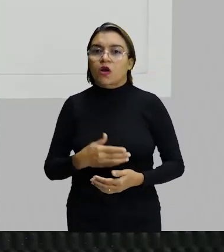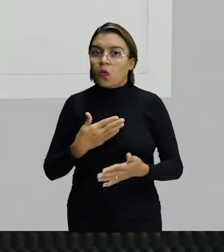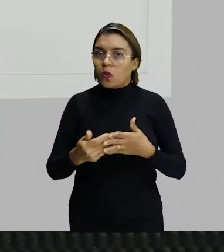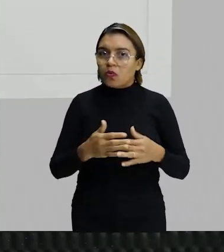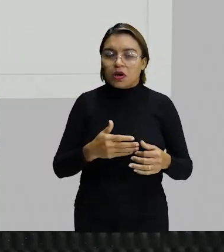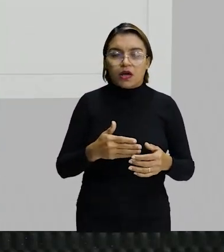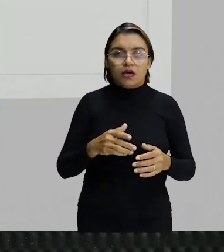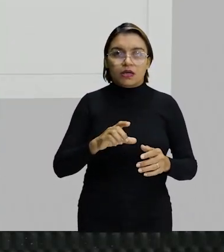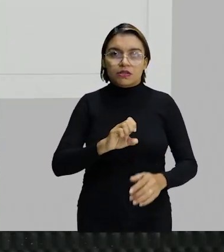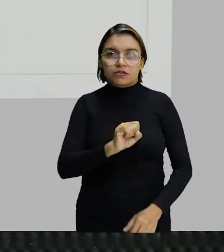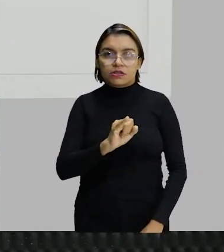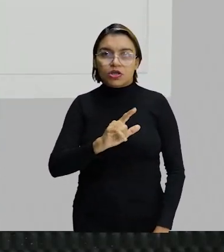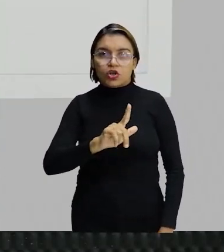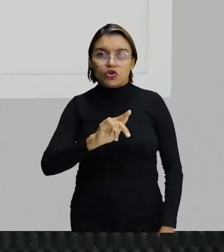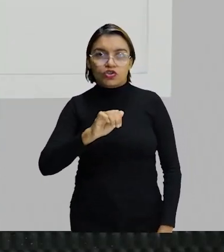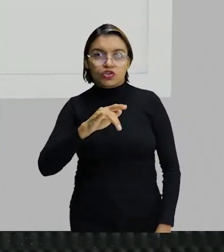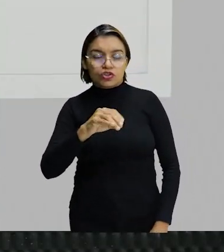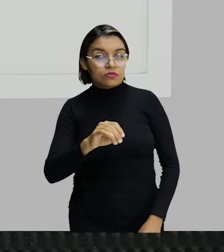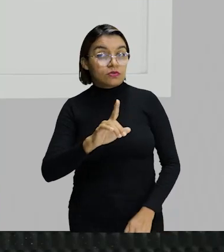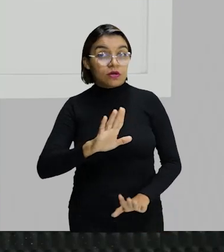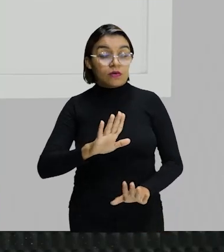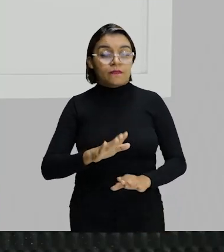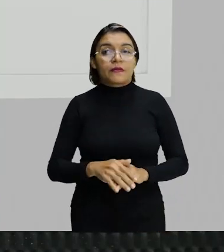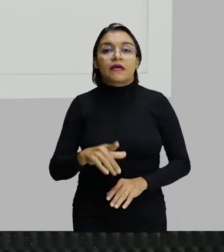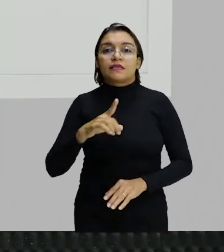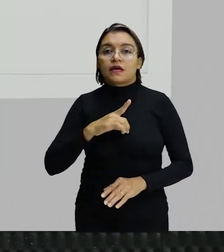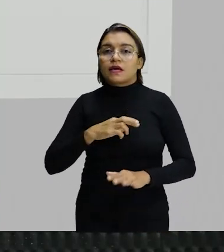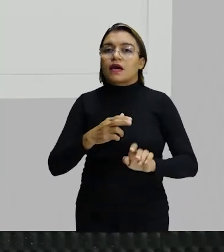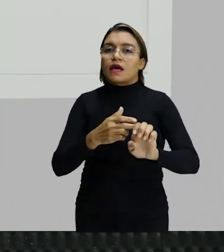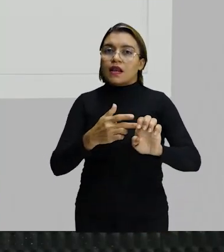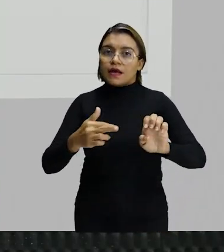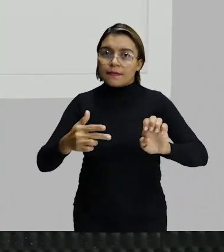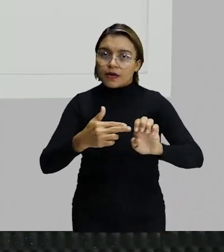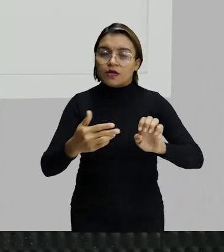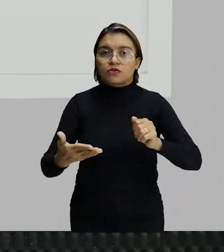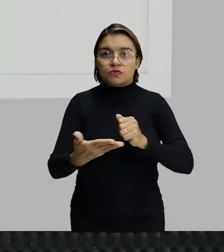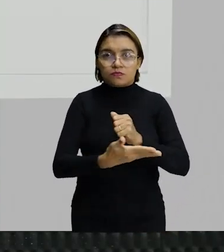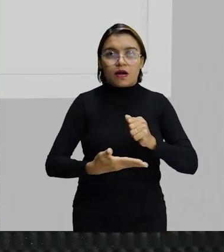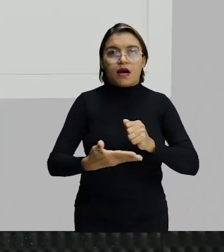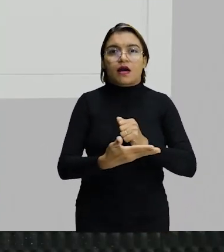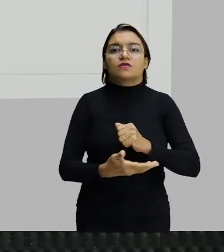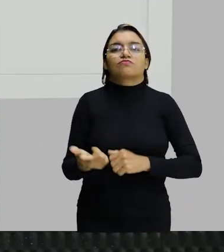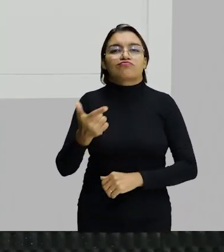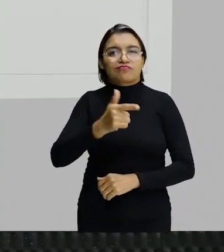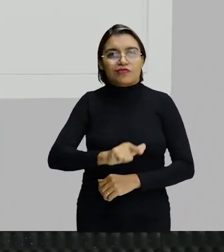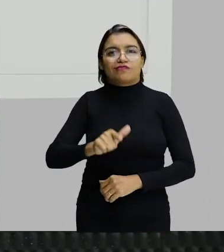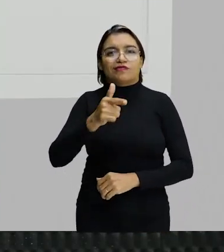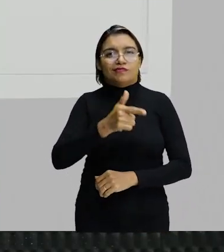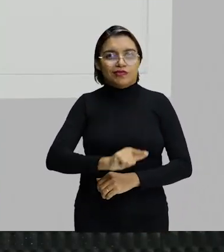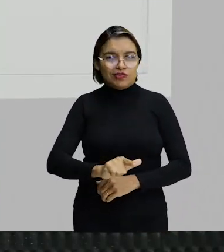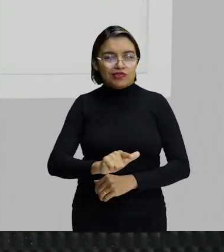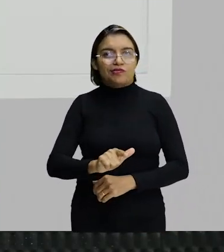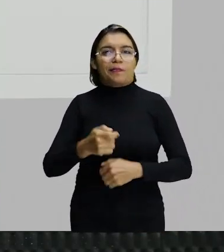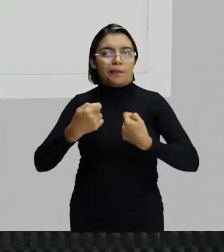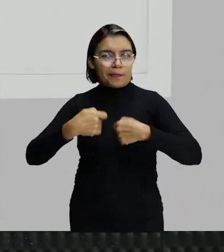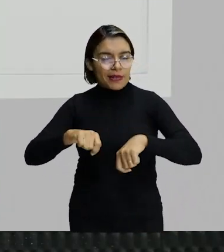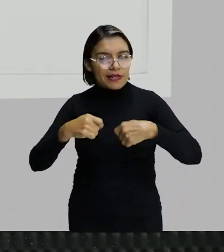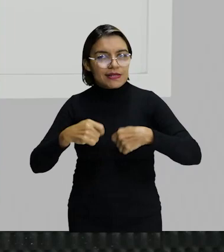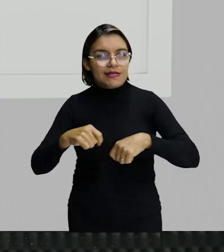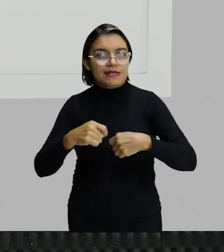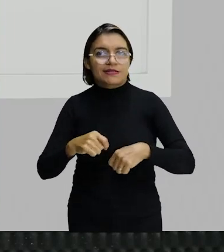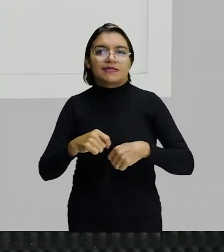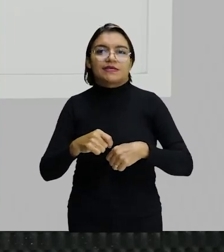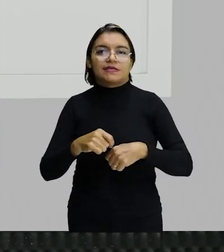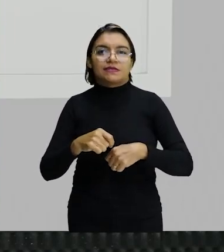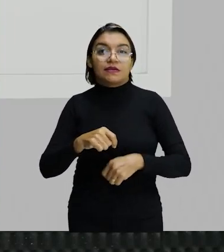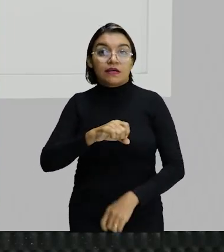silogismo. Mas nós temos aqui elementos básicos que são repetidamente necessários para que o